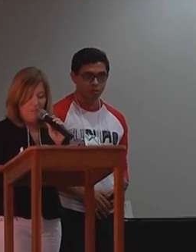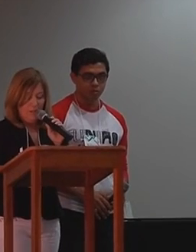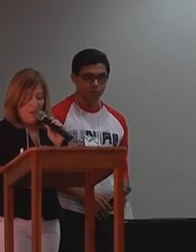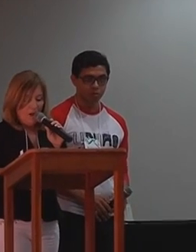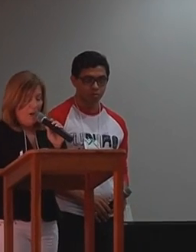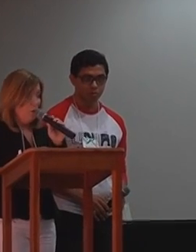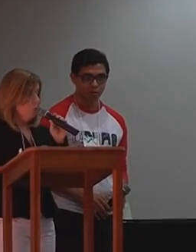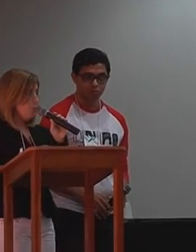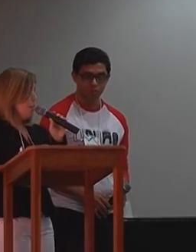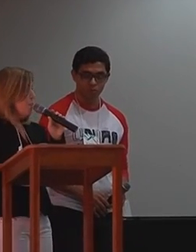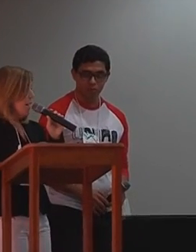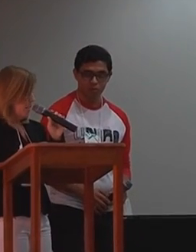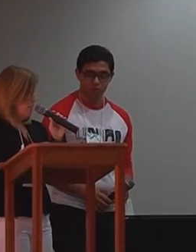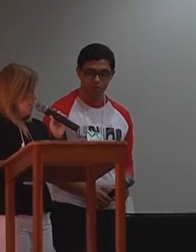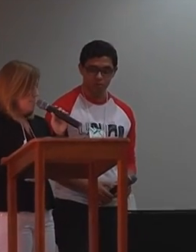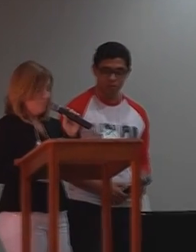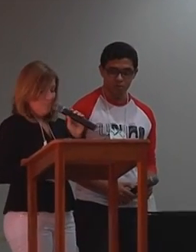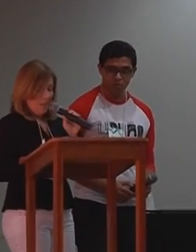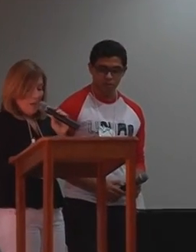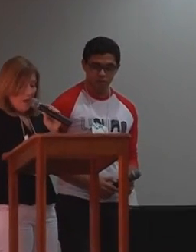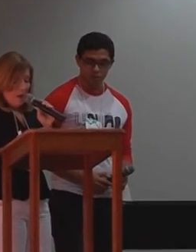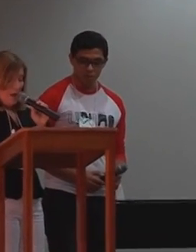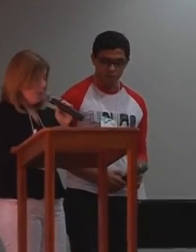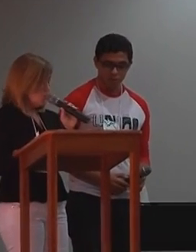silêncio. O tema é